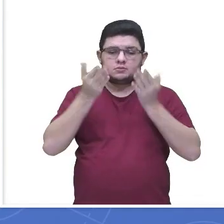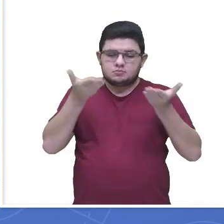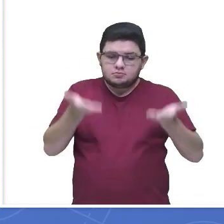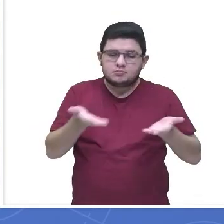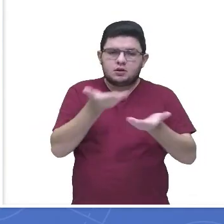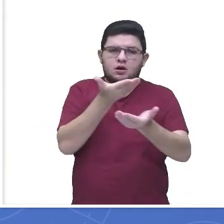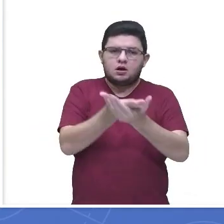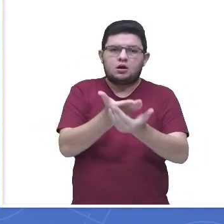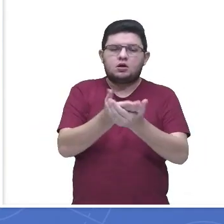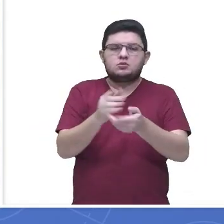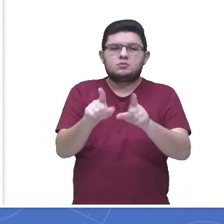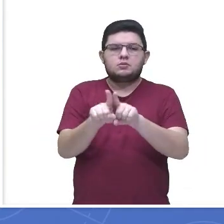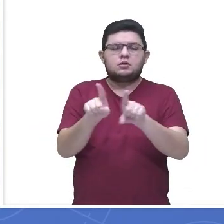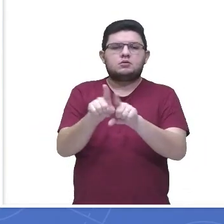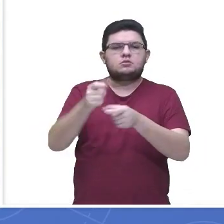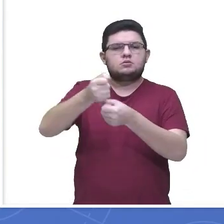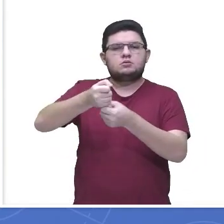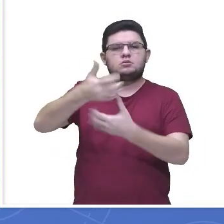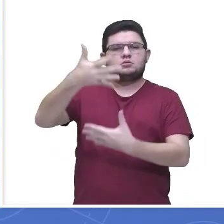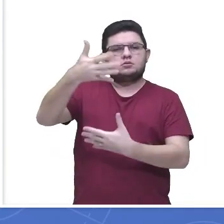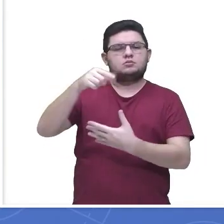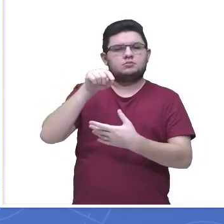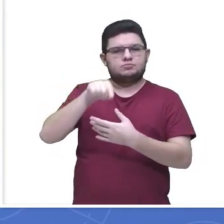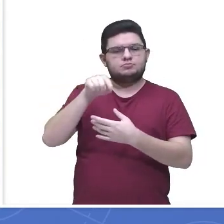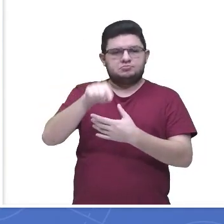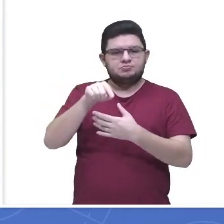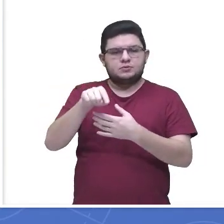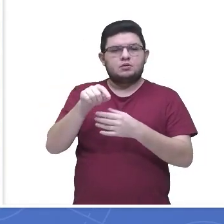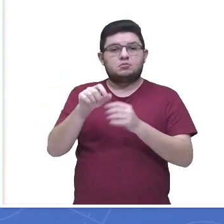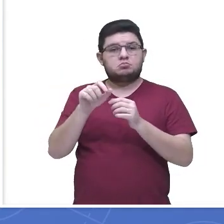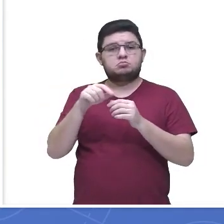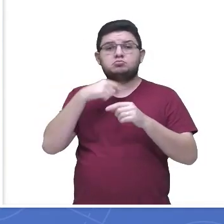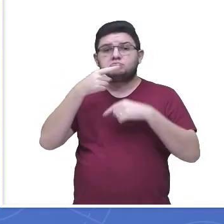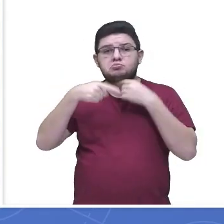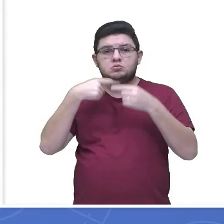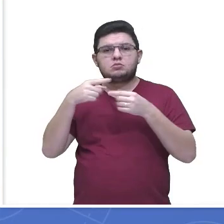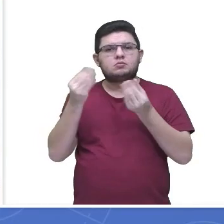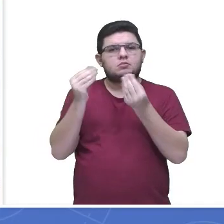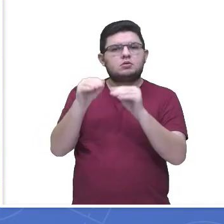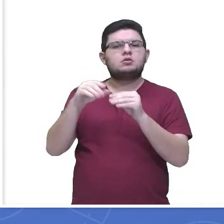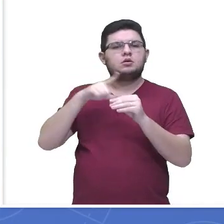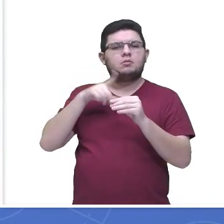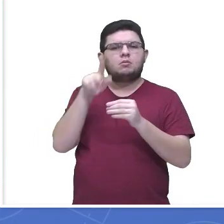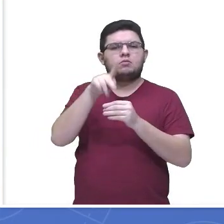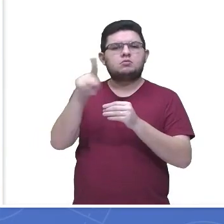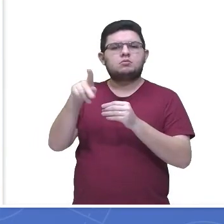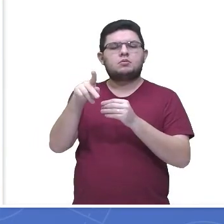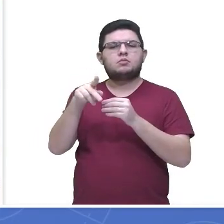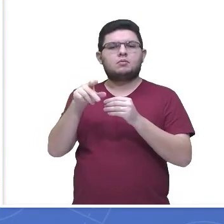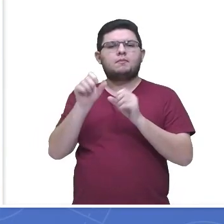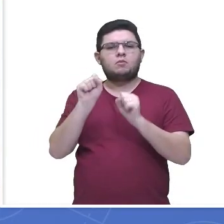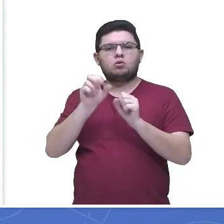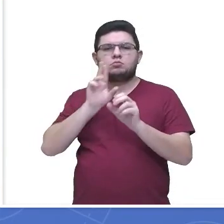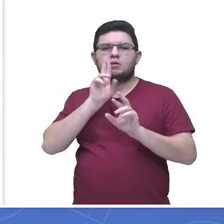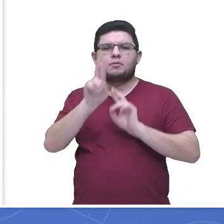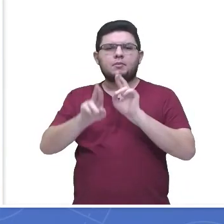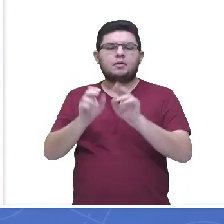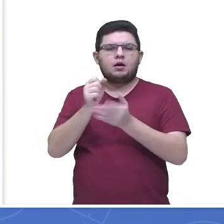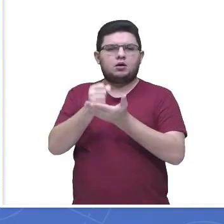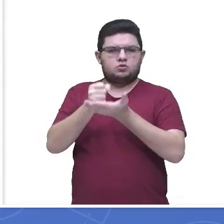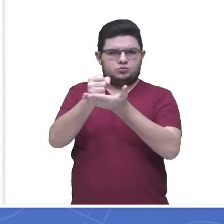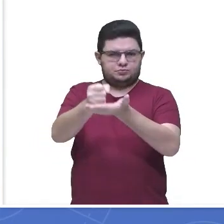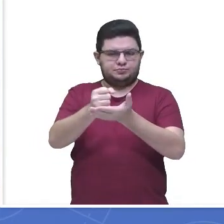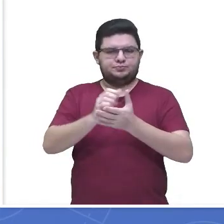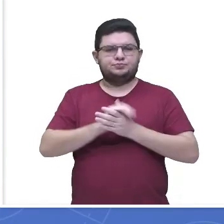aula. Qualquer dúvida, manda lá no chat que a gente tem lá os professores de plantão para tirar a sua dúvida, certo? Manda